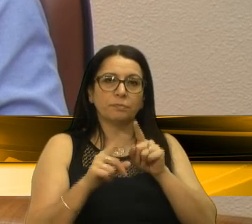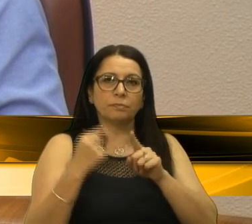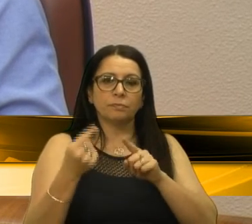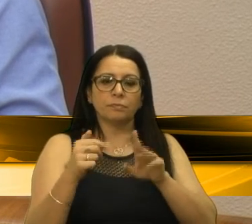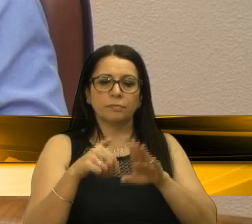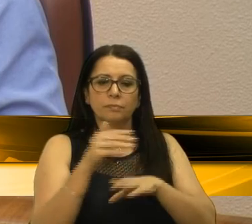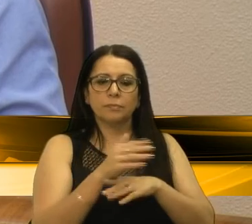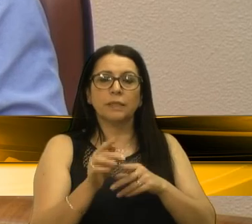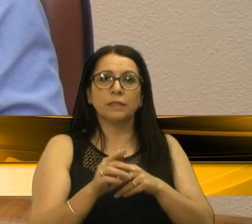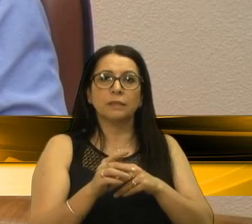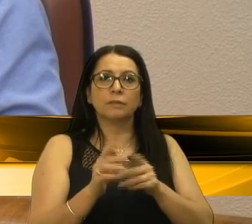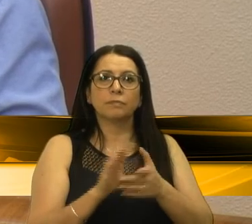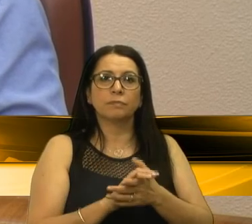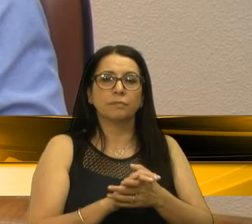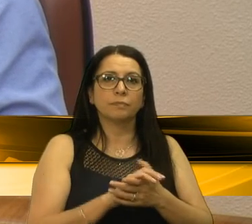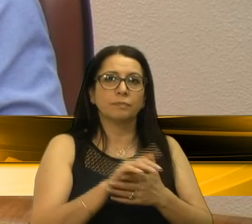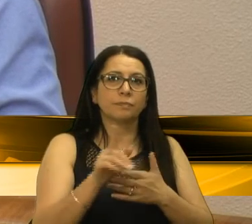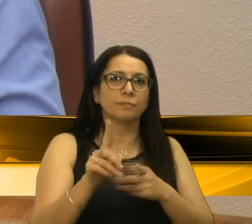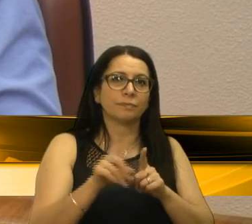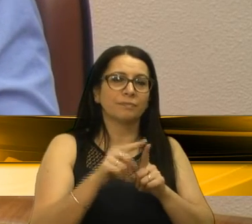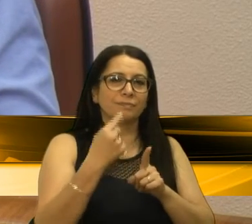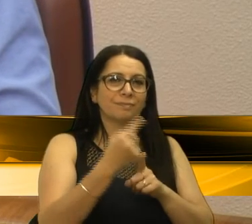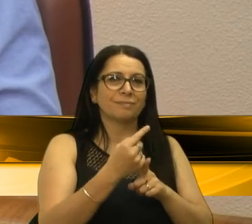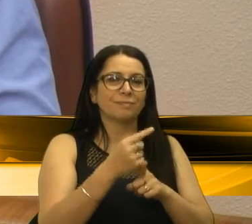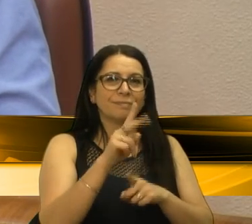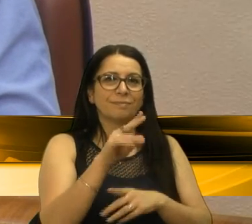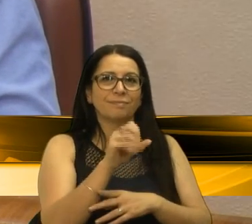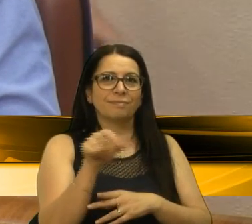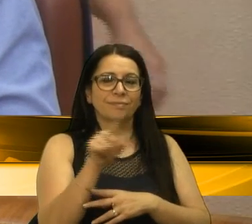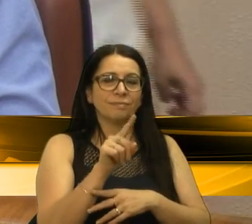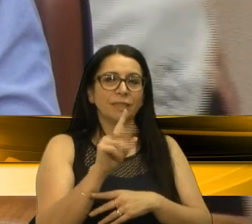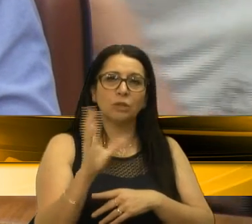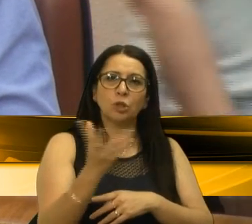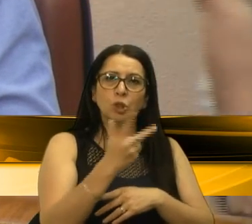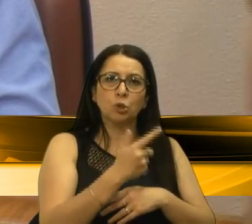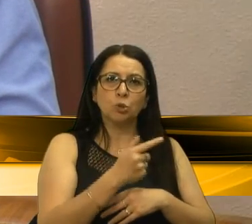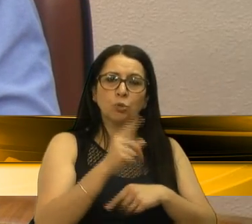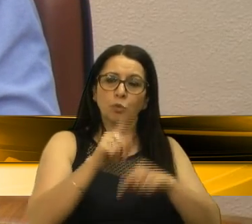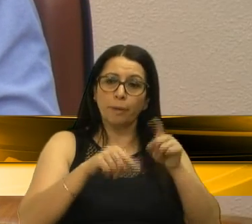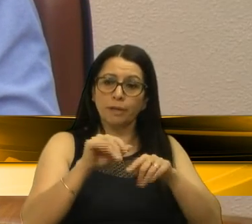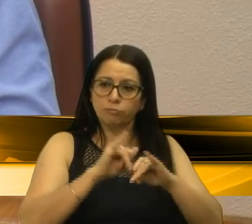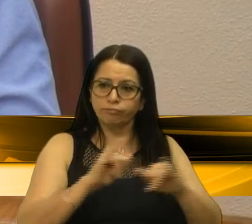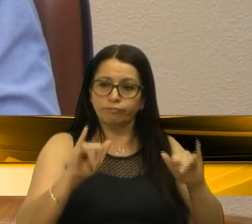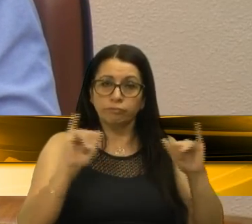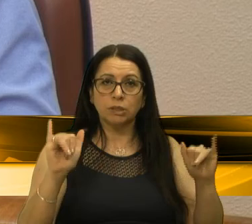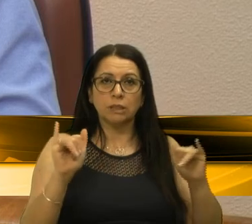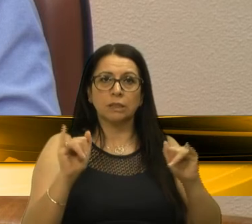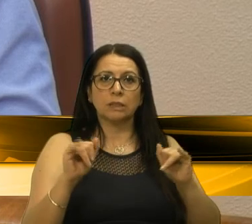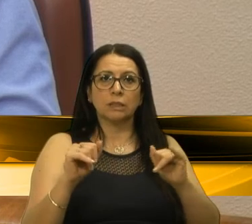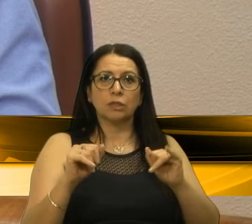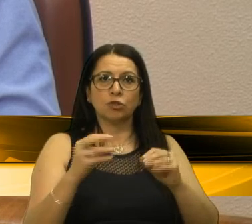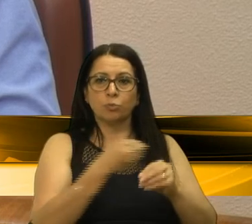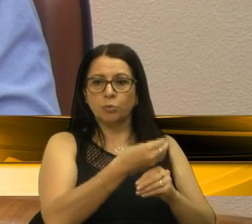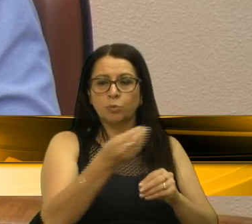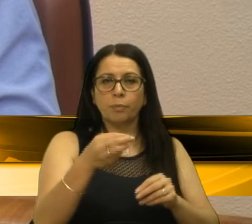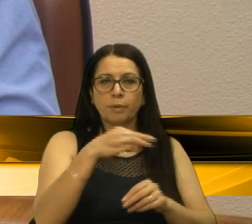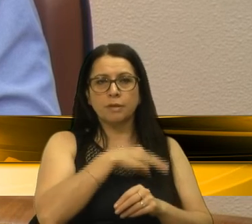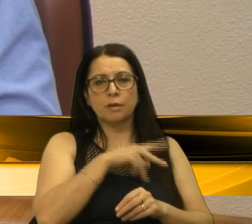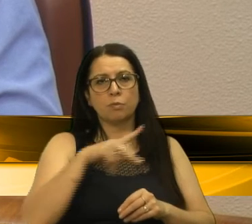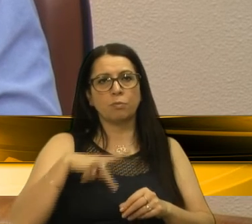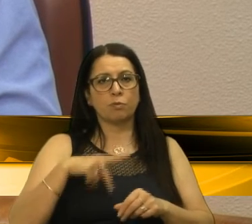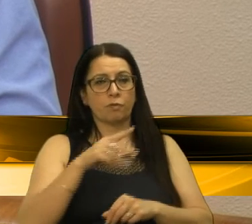entrada, a porta de entrada deveria ser a UBS. Tudo isso com amplo material de divulgação, encadernados para o Ministério Público Estadual e